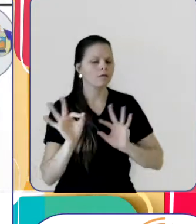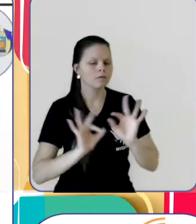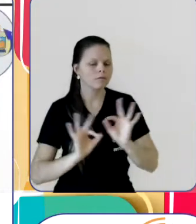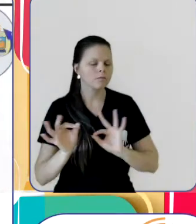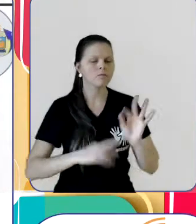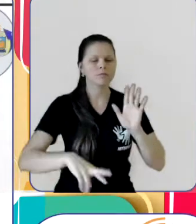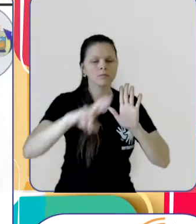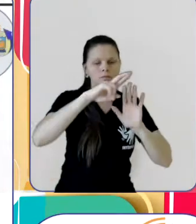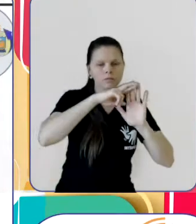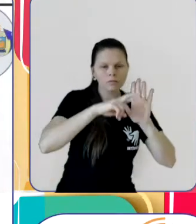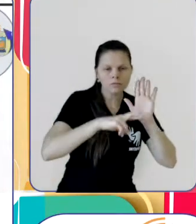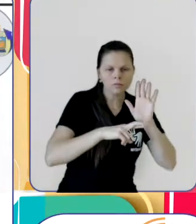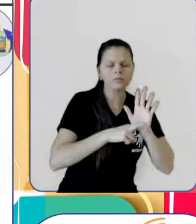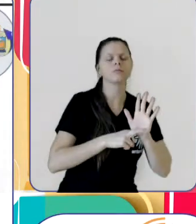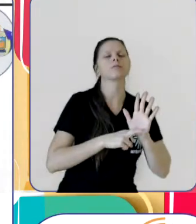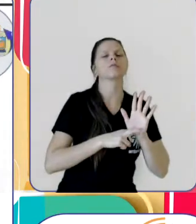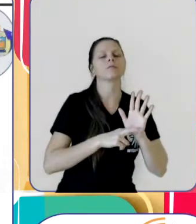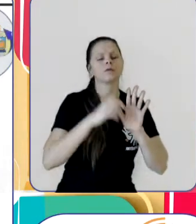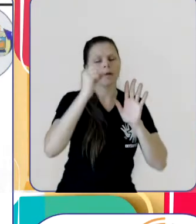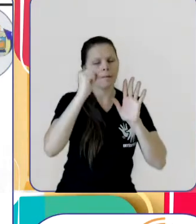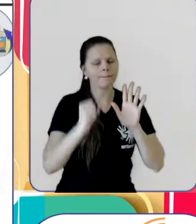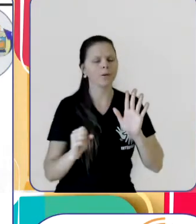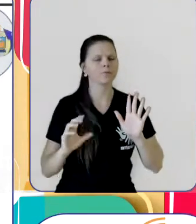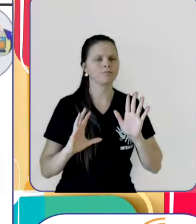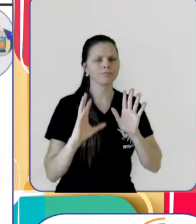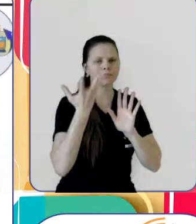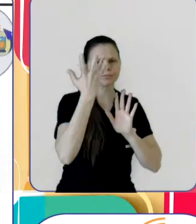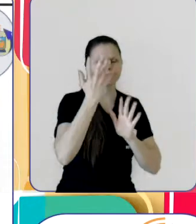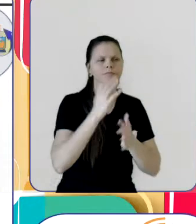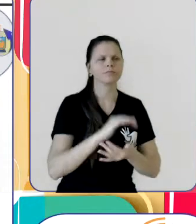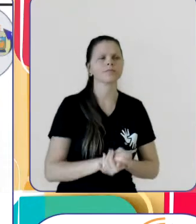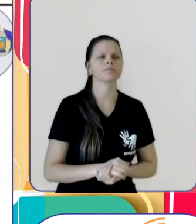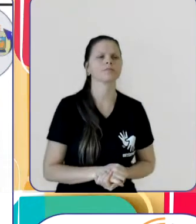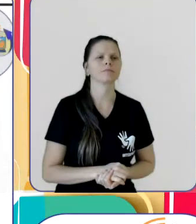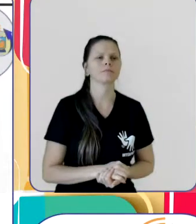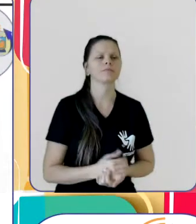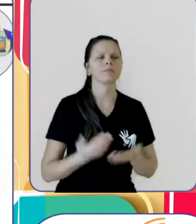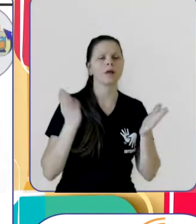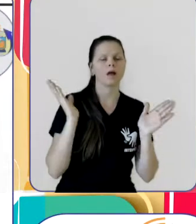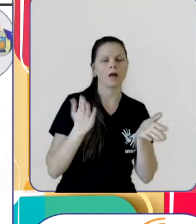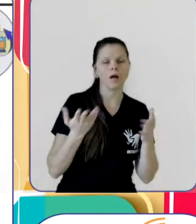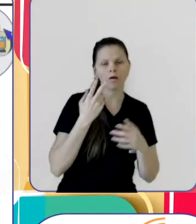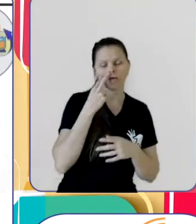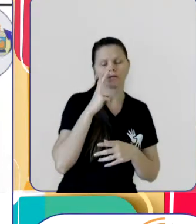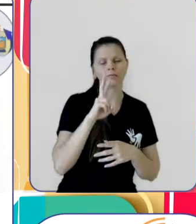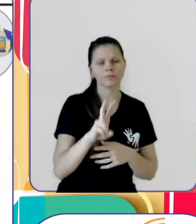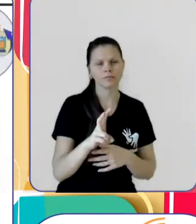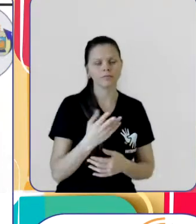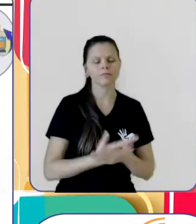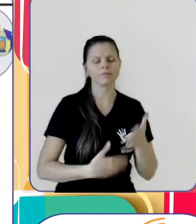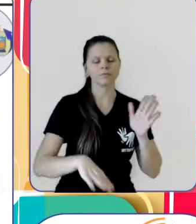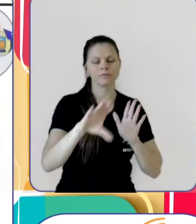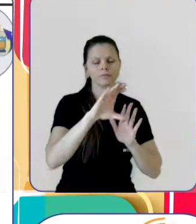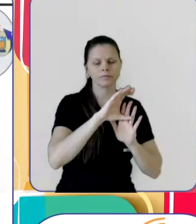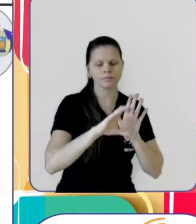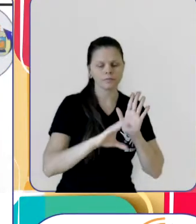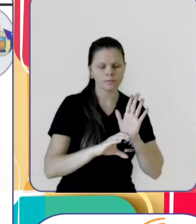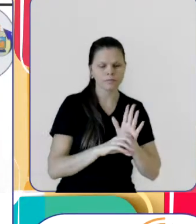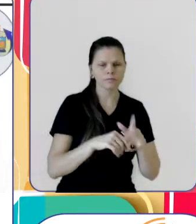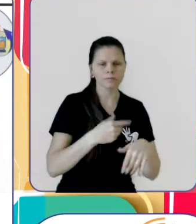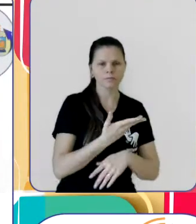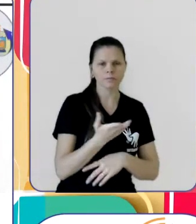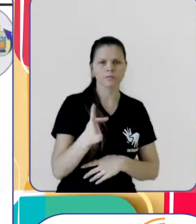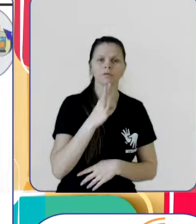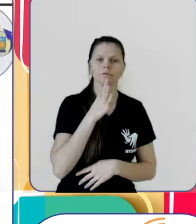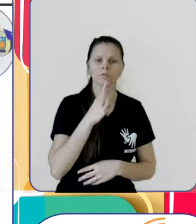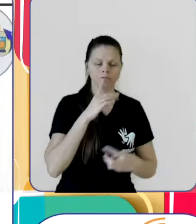uma regra, para que de fato ele seja consolidado. Então, agora que vimos o seu conceito, conheça 3 programas